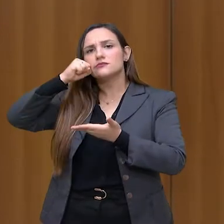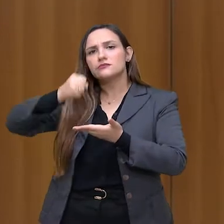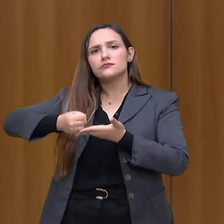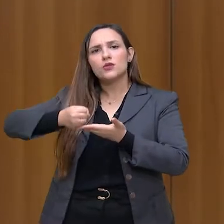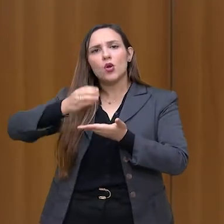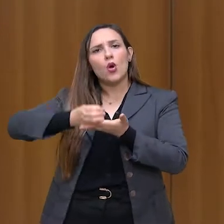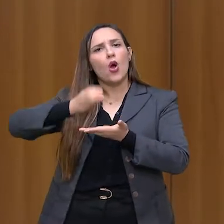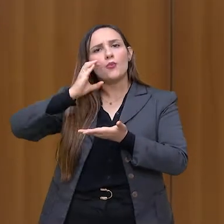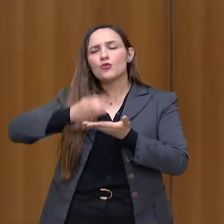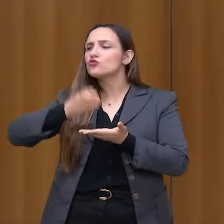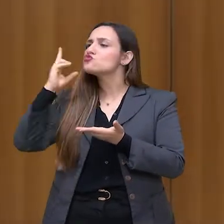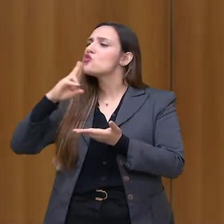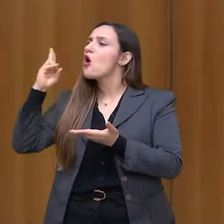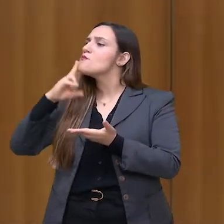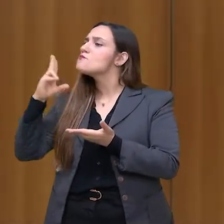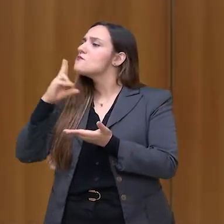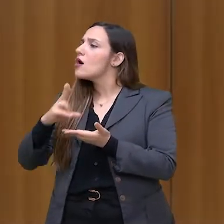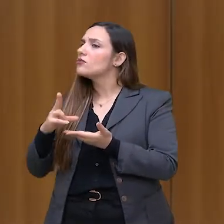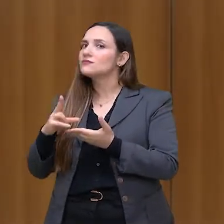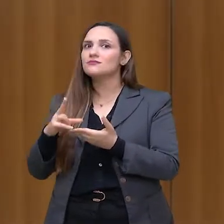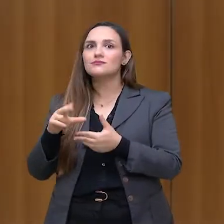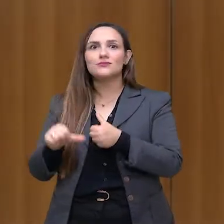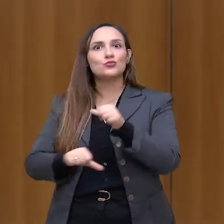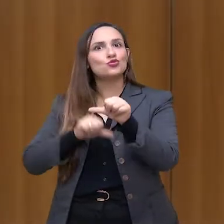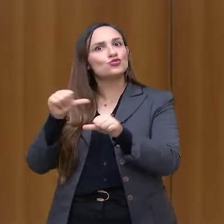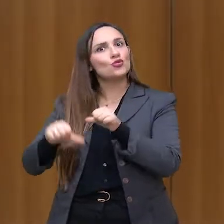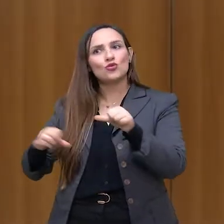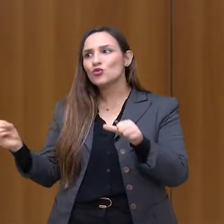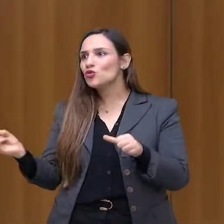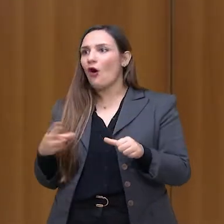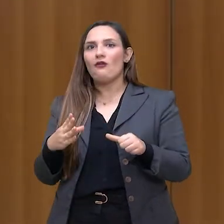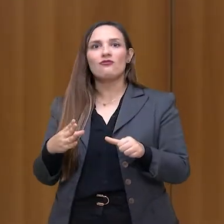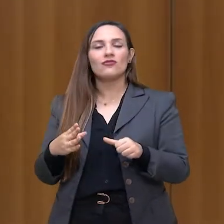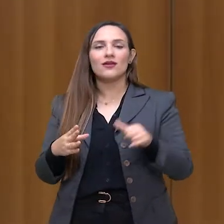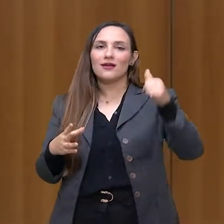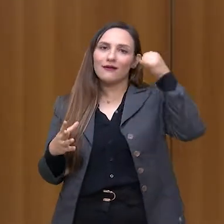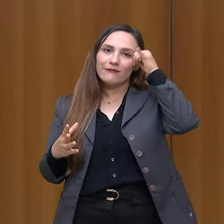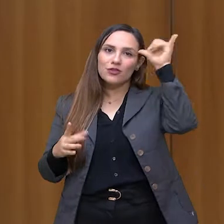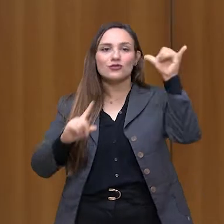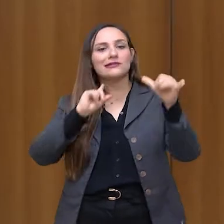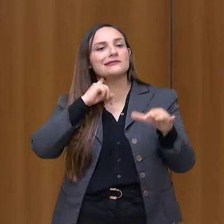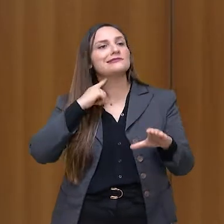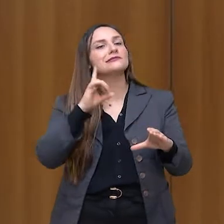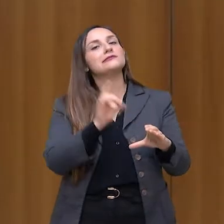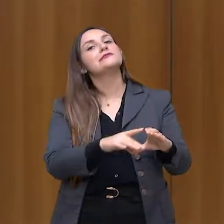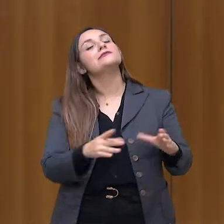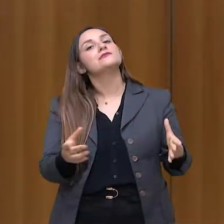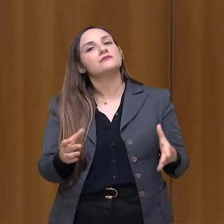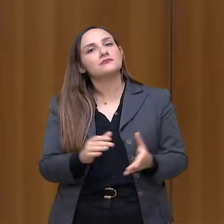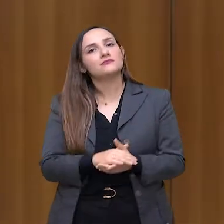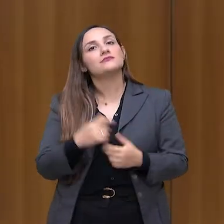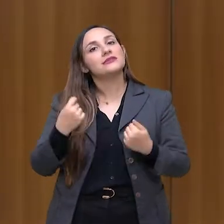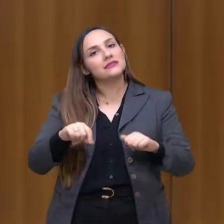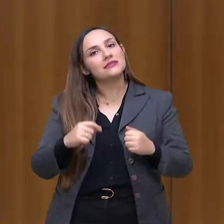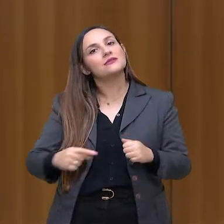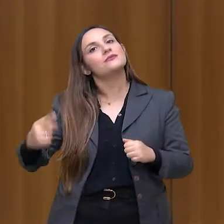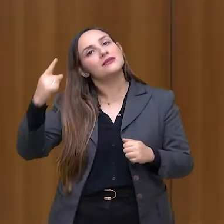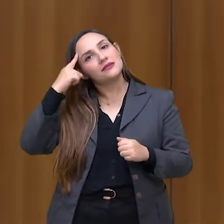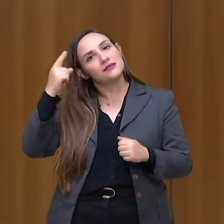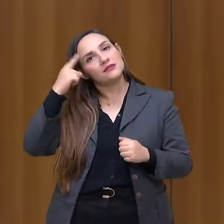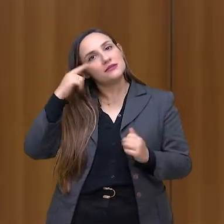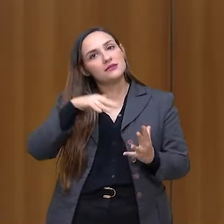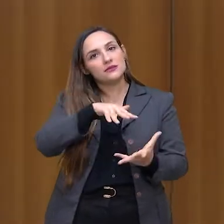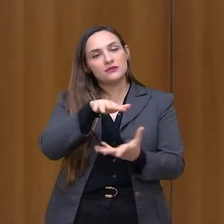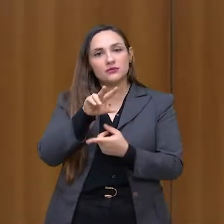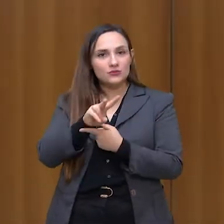Você mudou o processo ali e você evitou muitos resíduos. Então, pensar a sustentabilidade é você pensar no copo